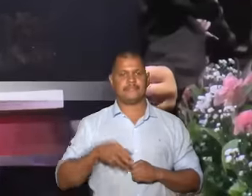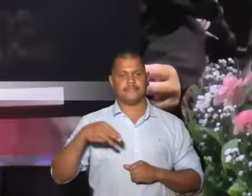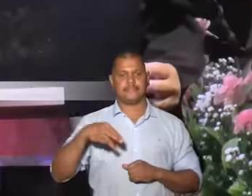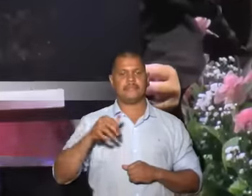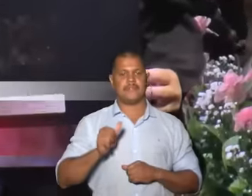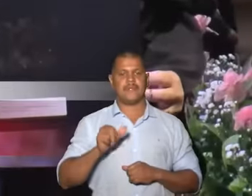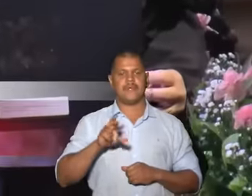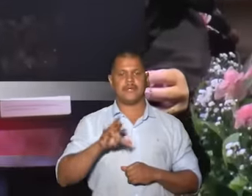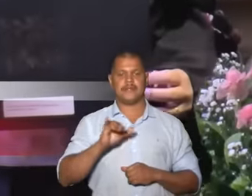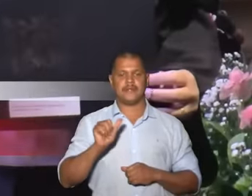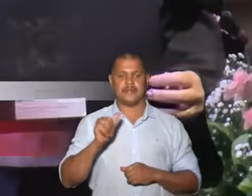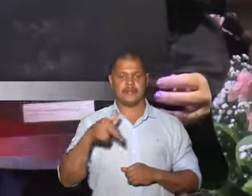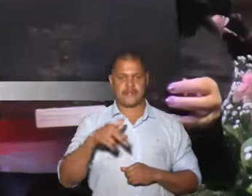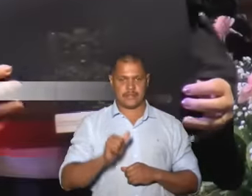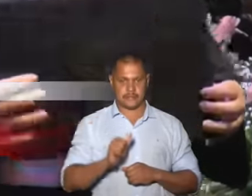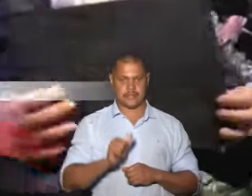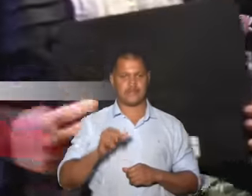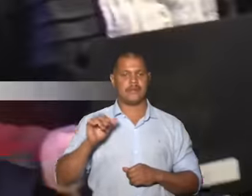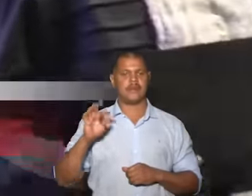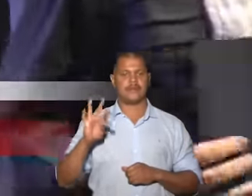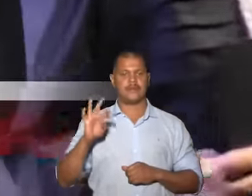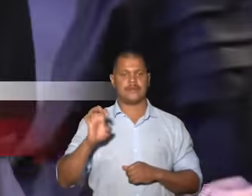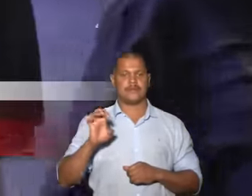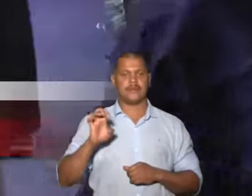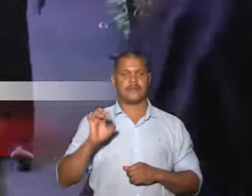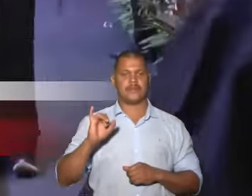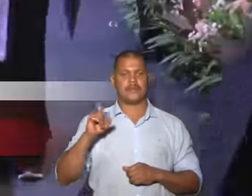Mariana da Costa Teixeira.